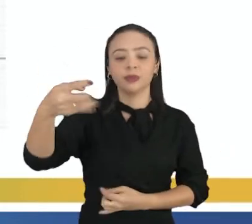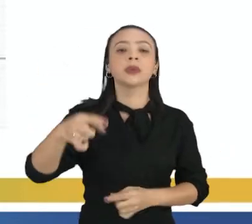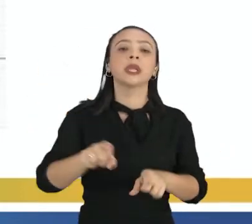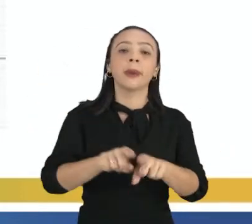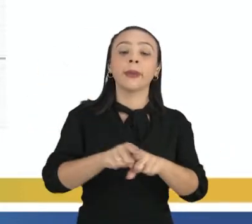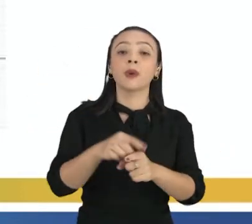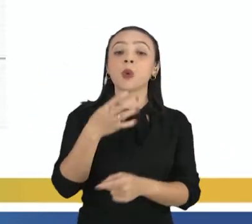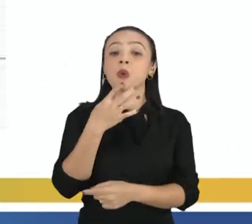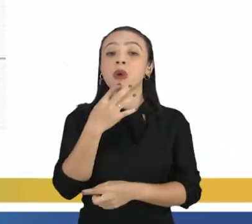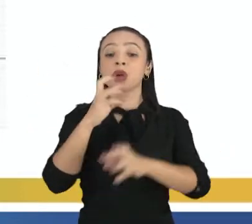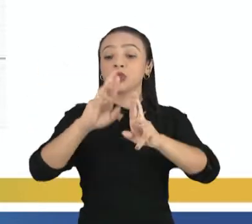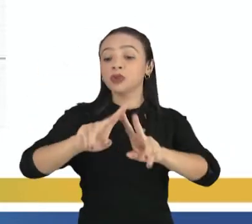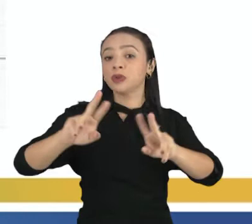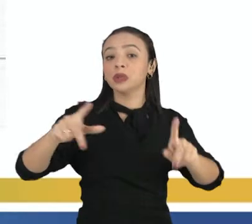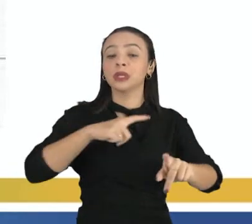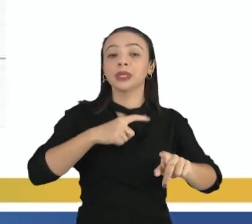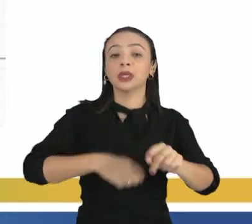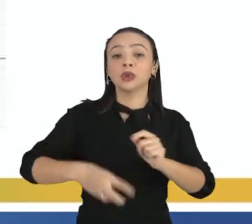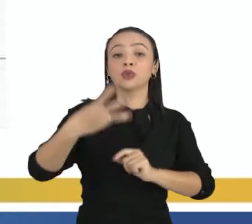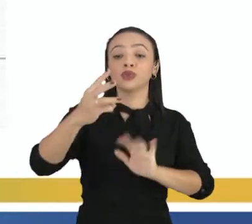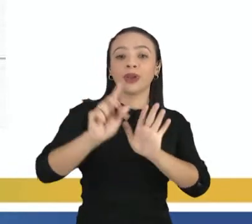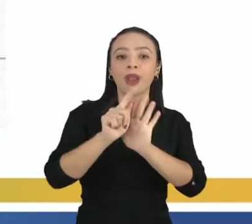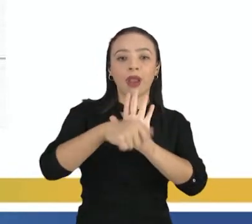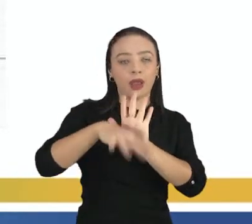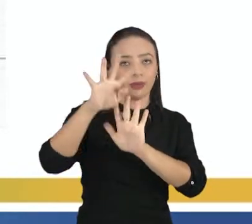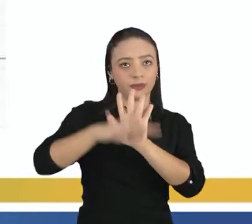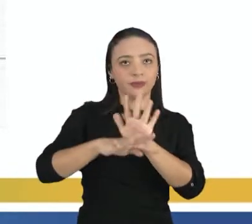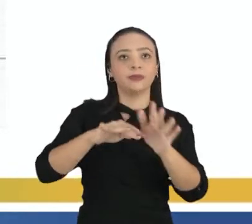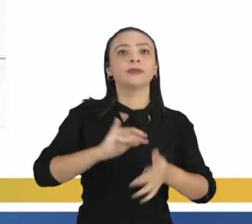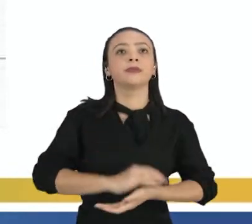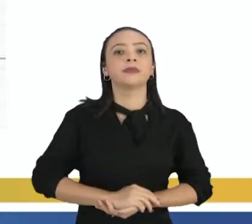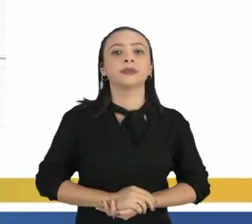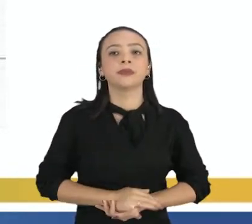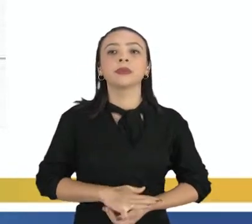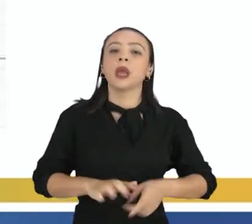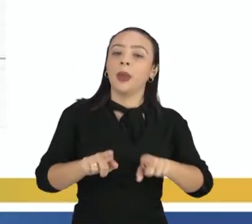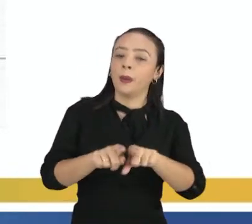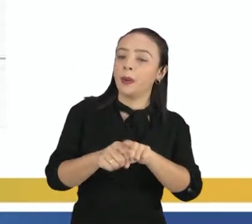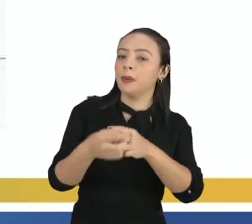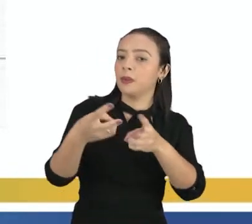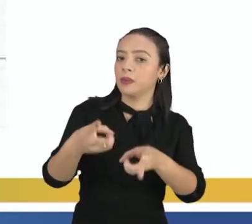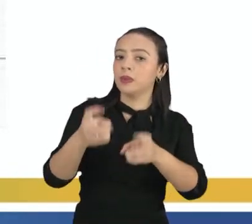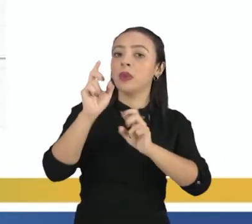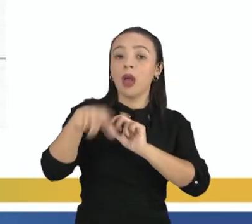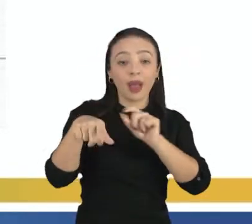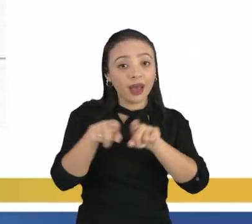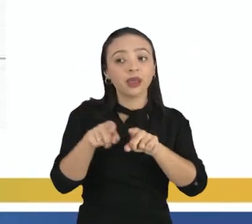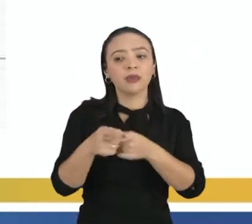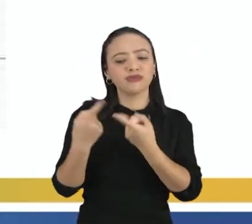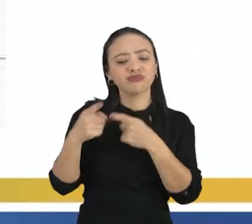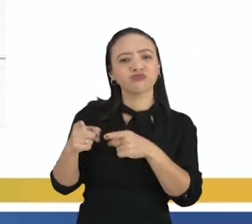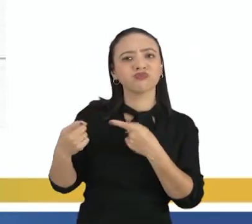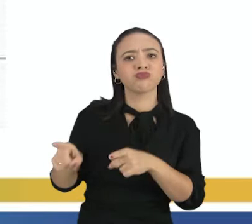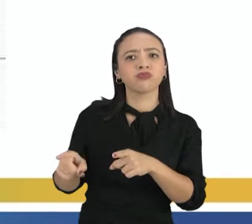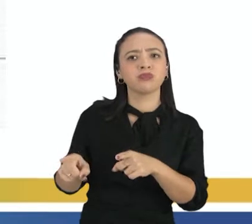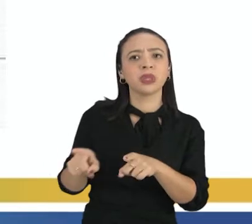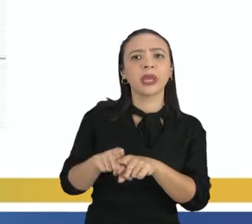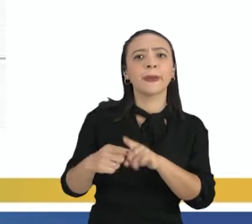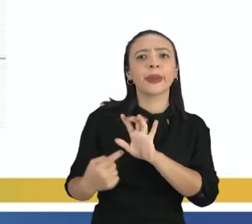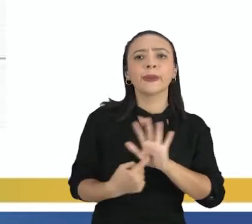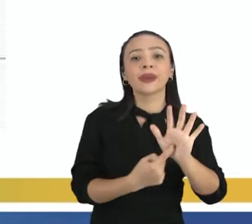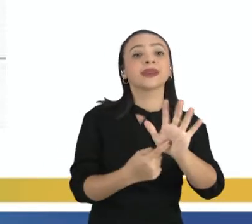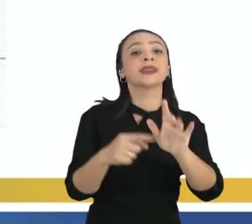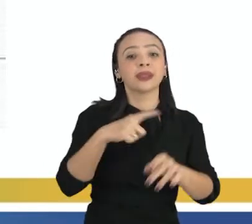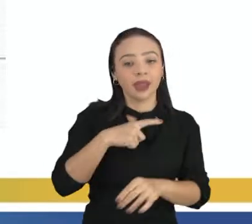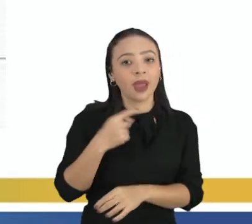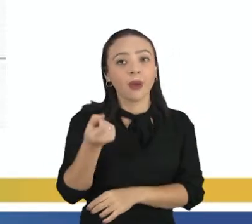as diferenças entre os 3 gêneros textuais, tá? Vejam que se trata também de uma crítica e também traz